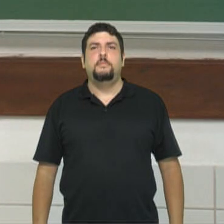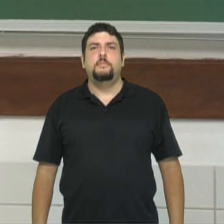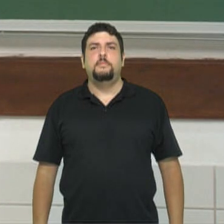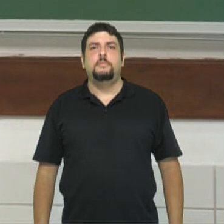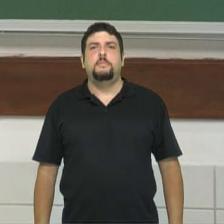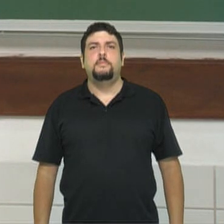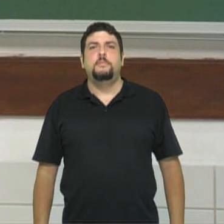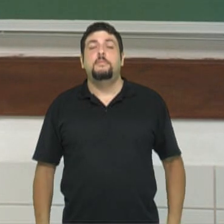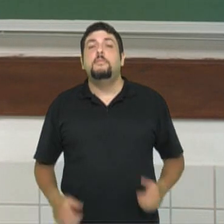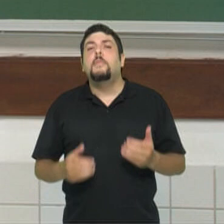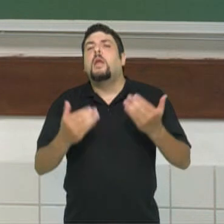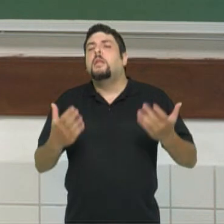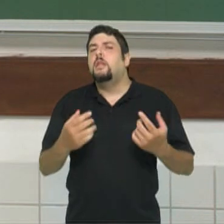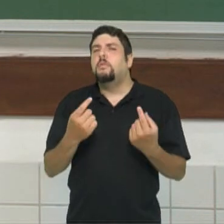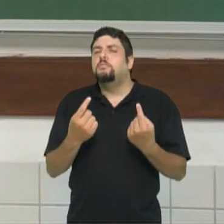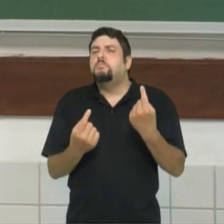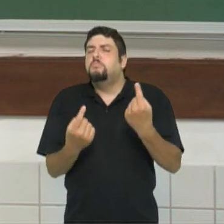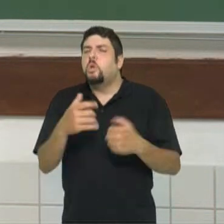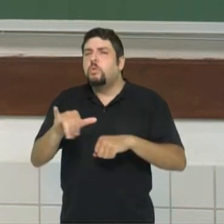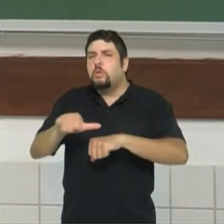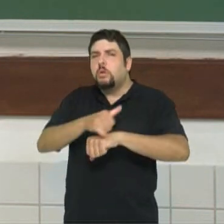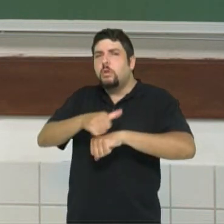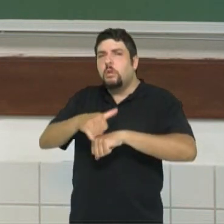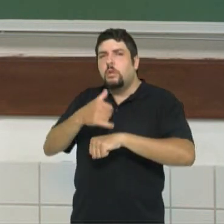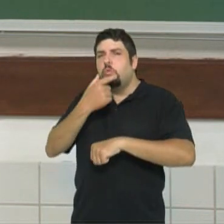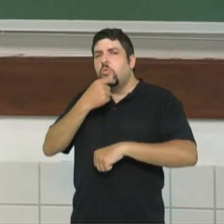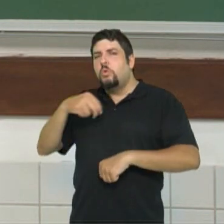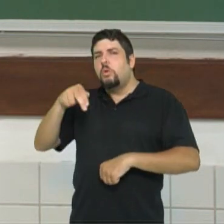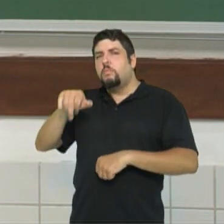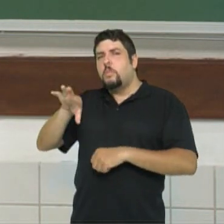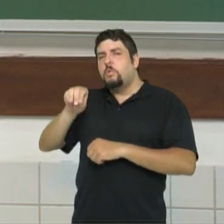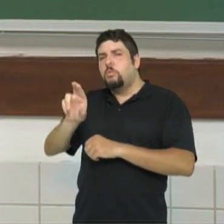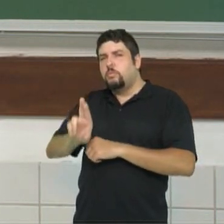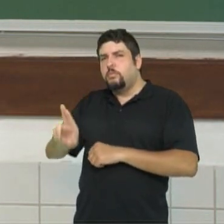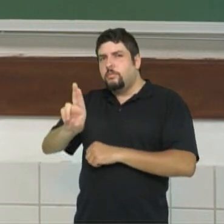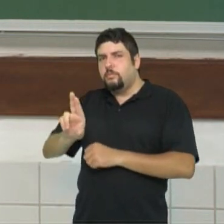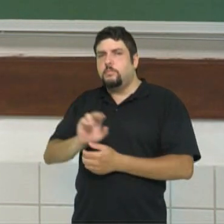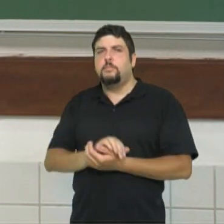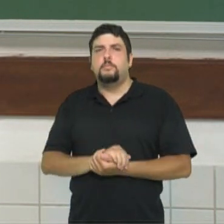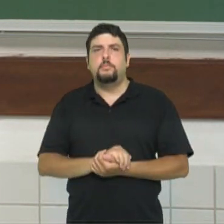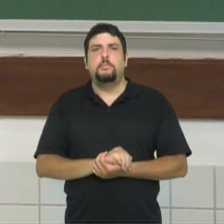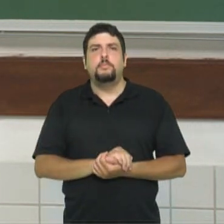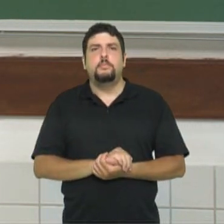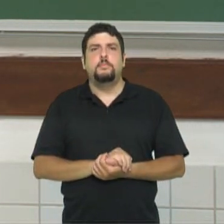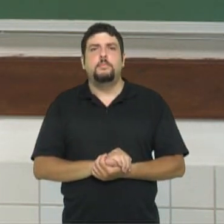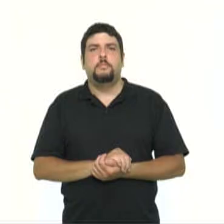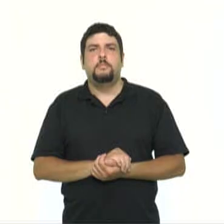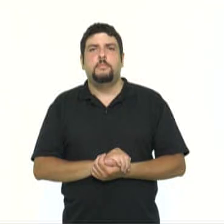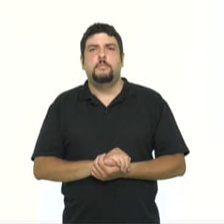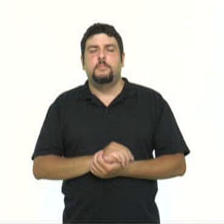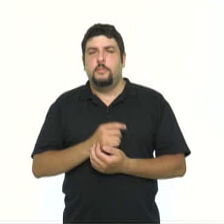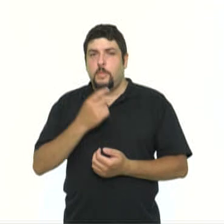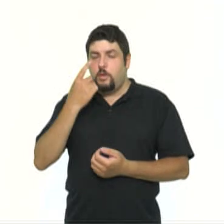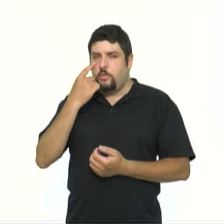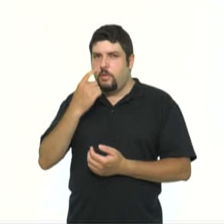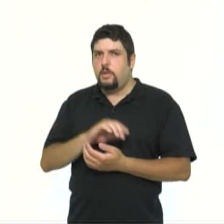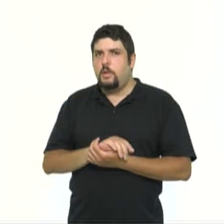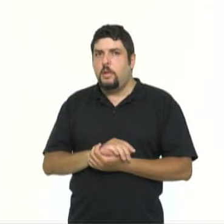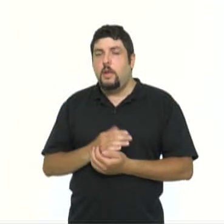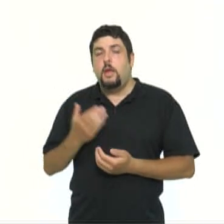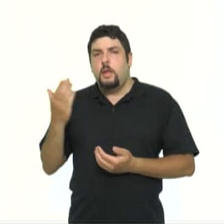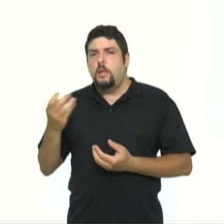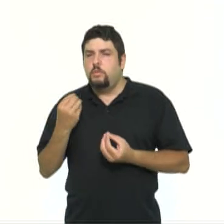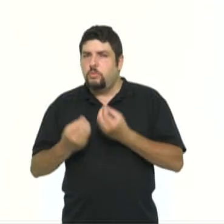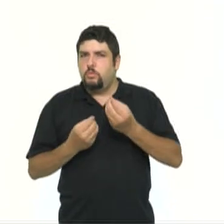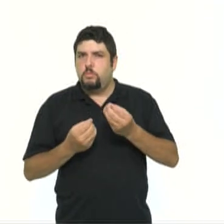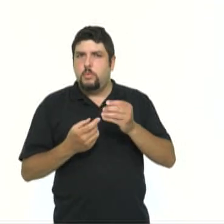E aí, qual será que foi a estratégia que o Marcos Vinícius usou? Vamos lá? Olha lá, ele apresenta ao